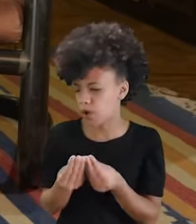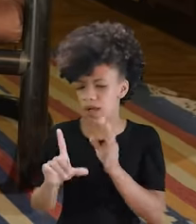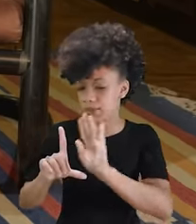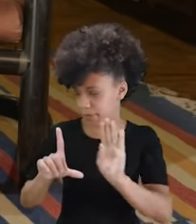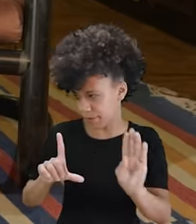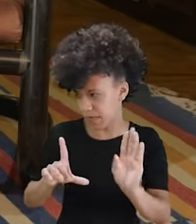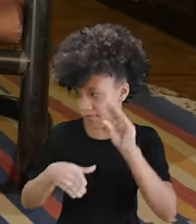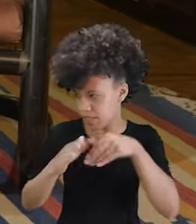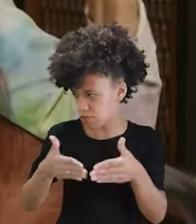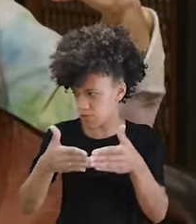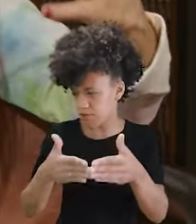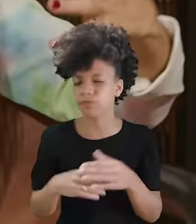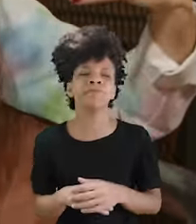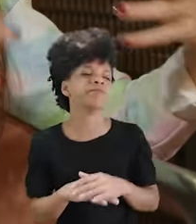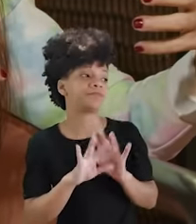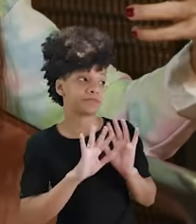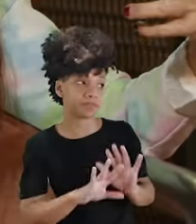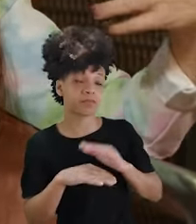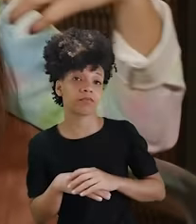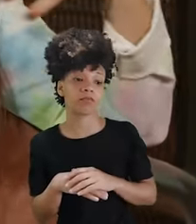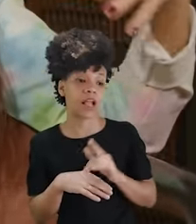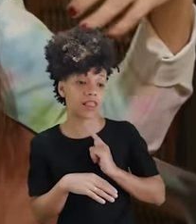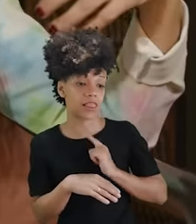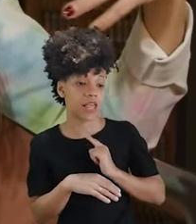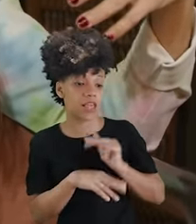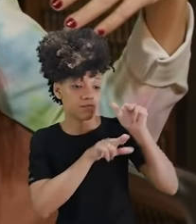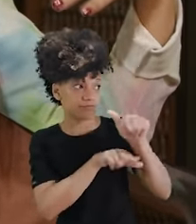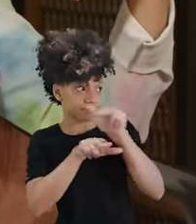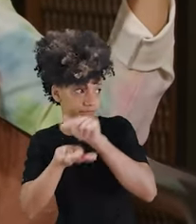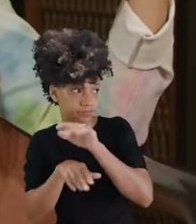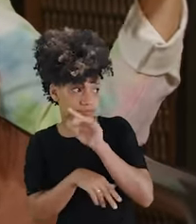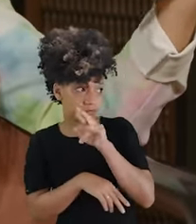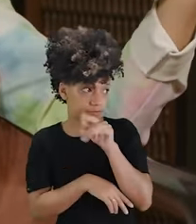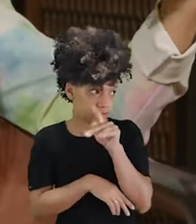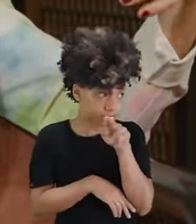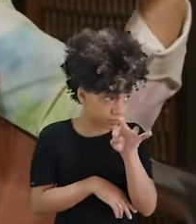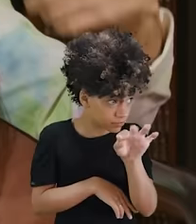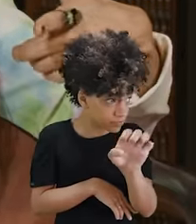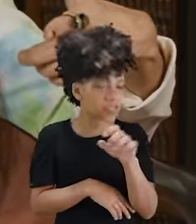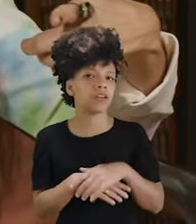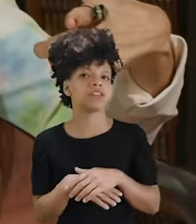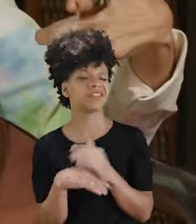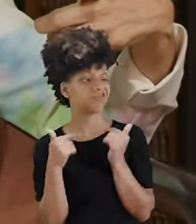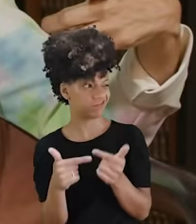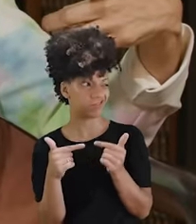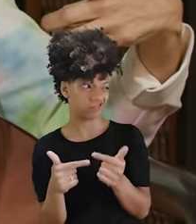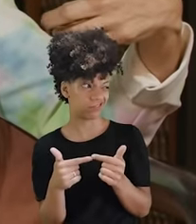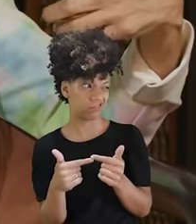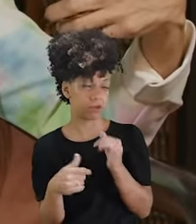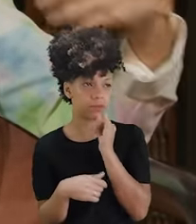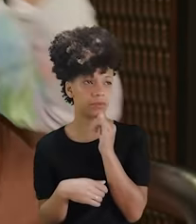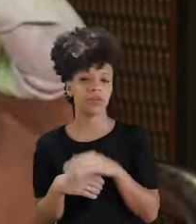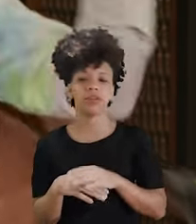funcionava esse Big Brother agora que eu entendi então quando a gente tá na área de tripulante né E você tá de saco